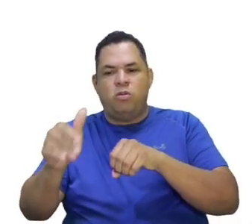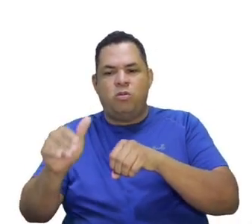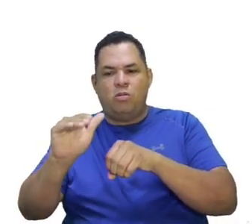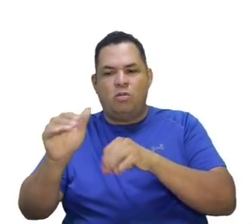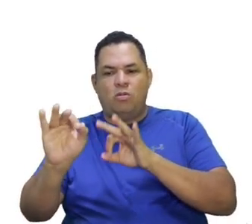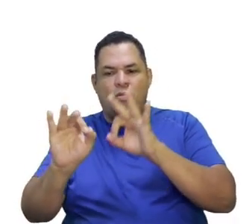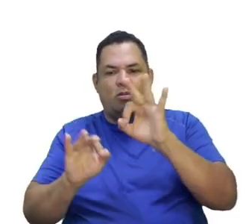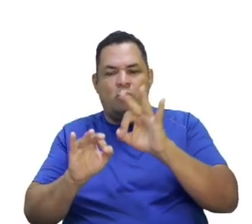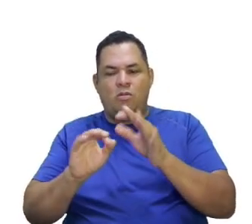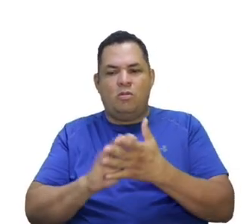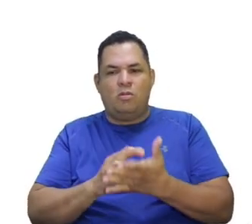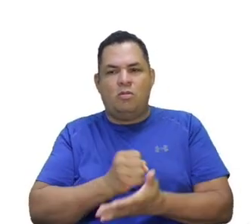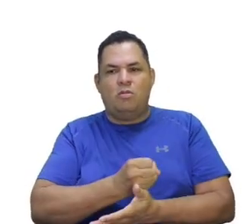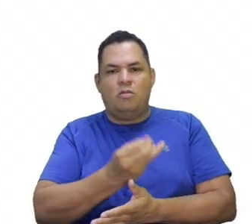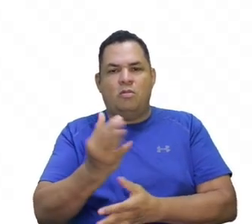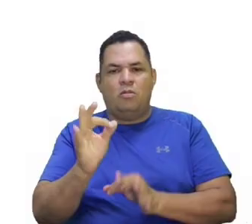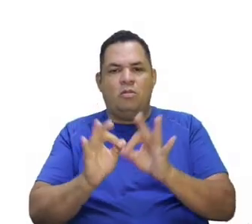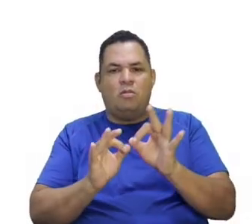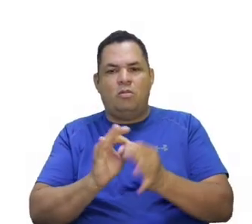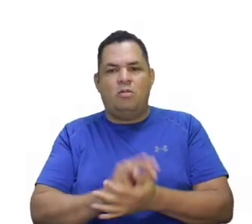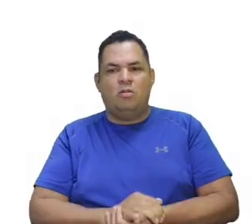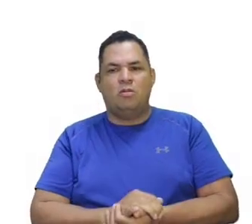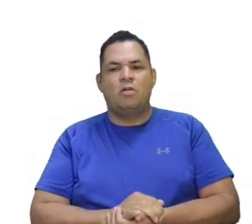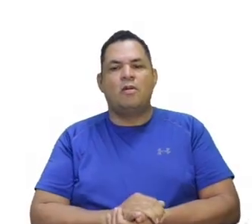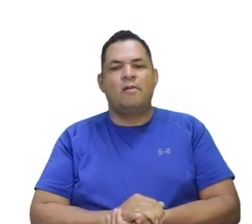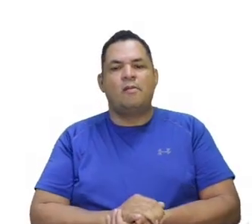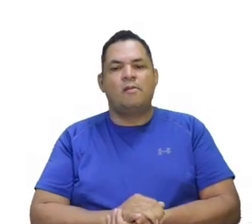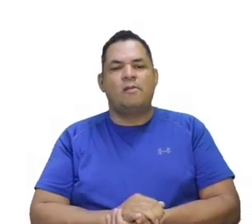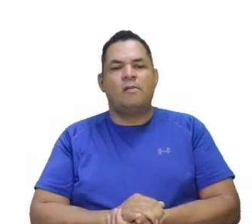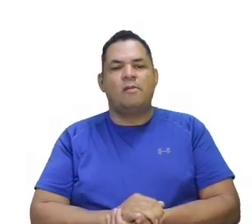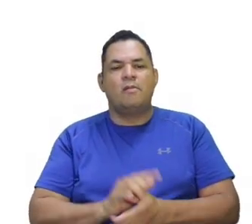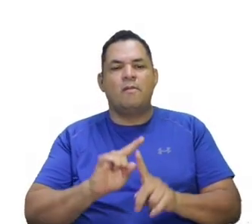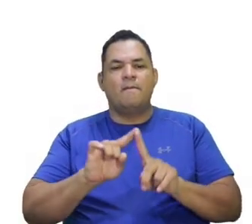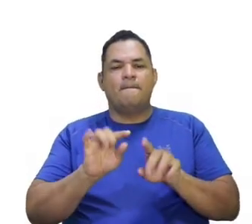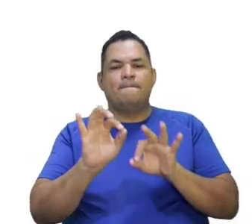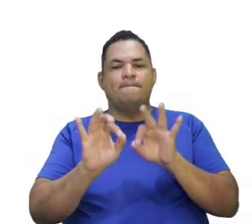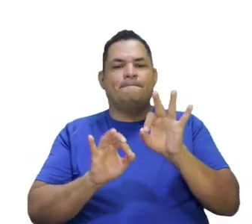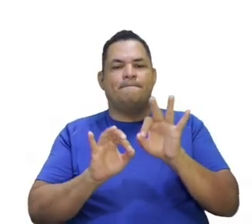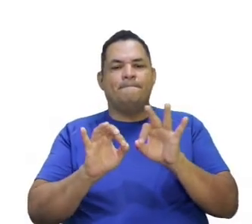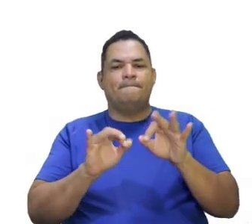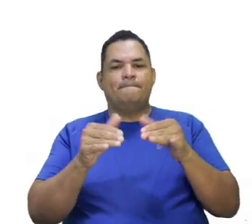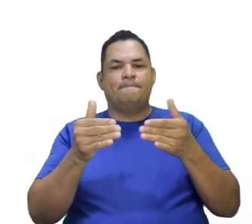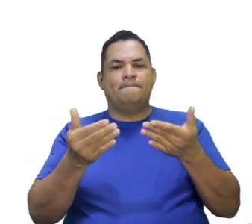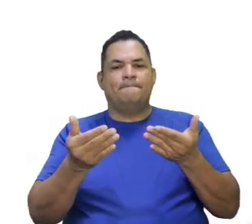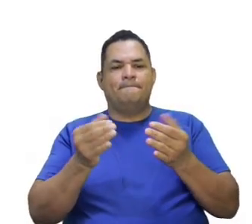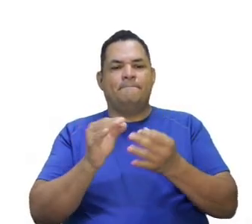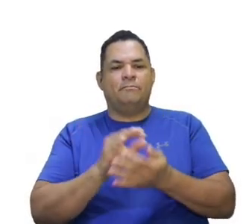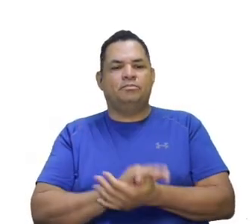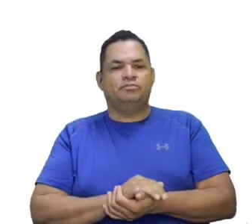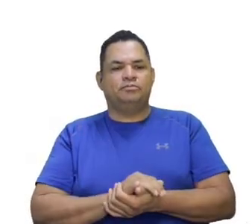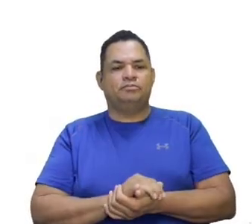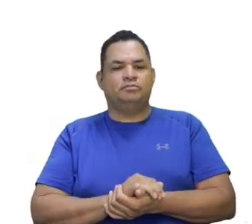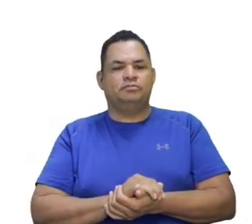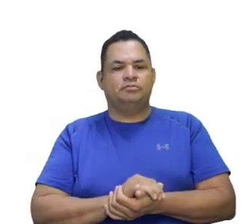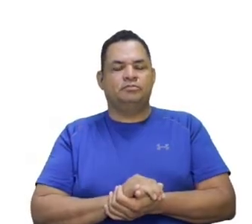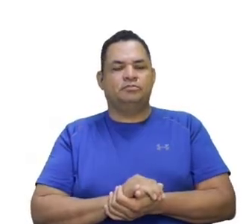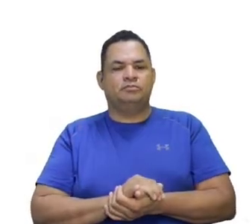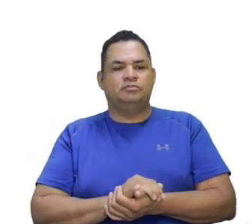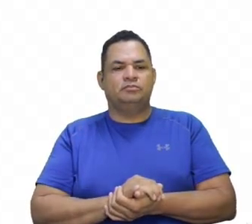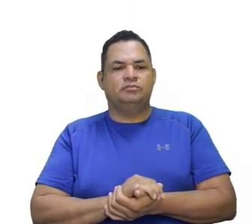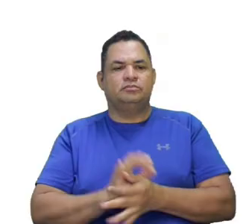tem as mesmas quantidades de elétrons do exemplo anterior, só que quando a gente vai lá para a